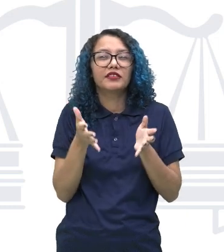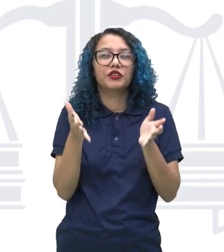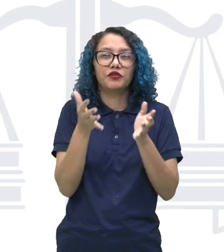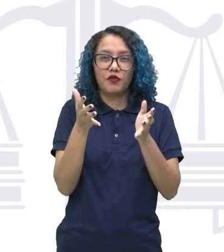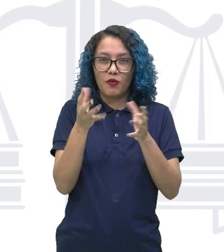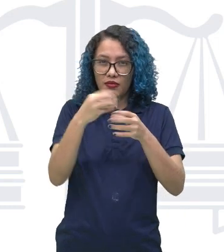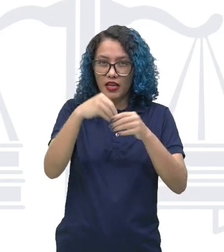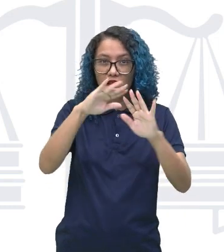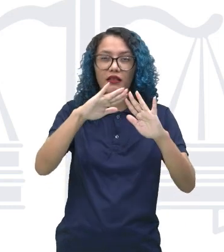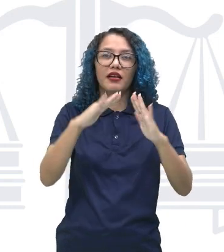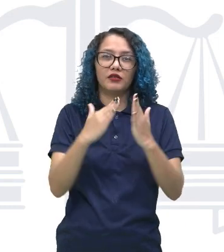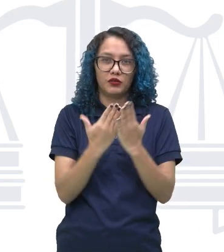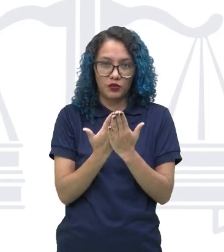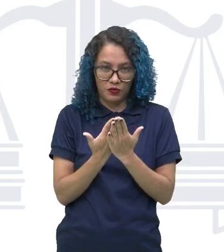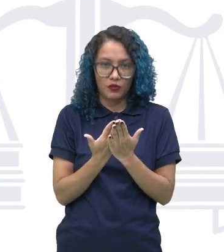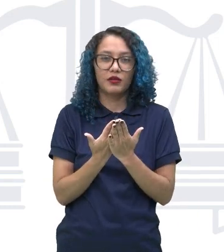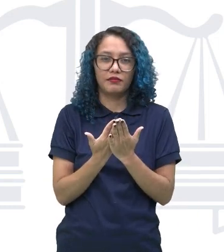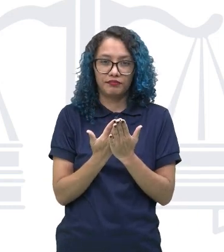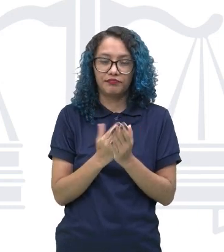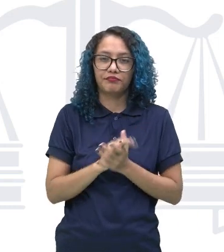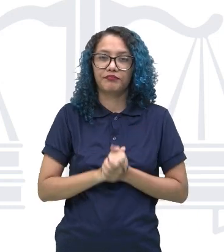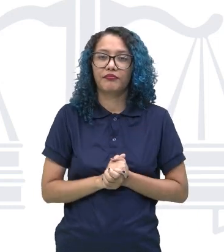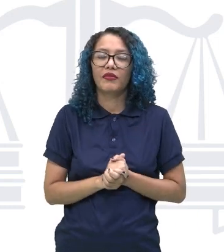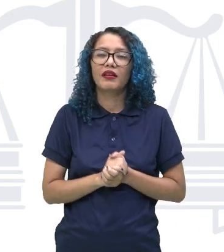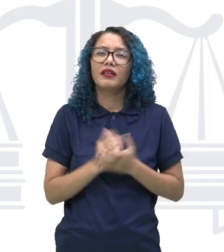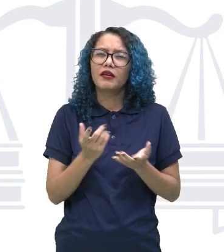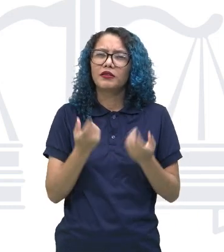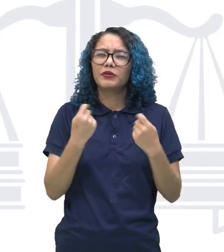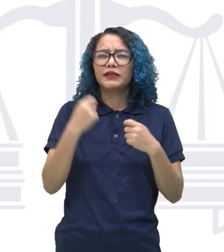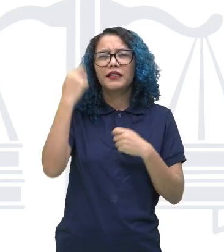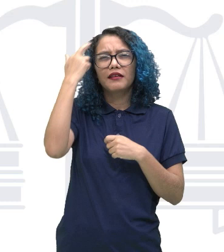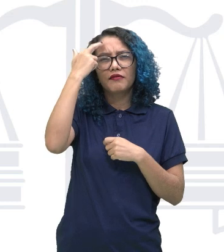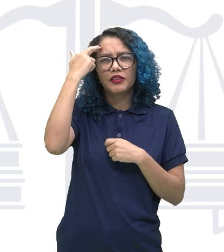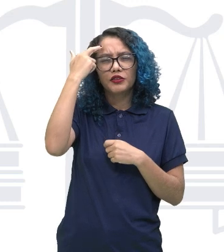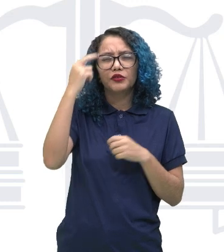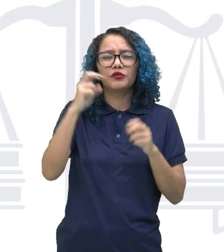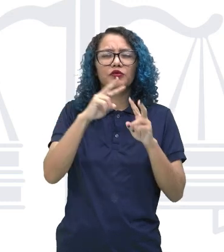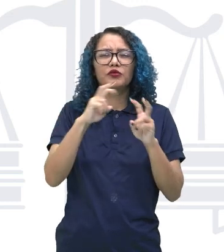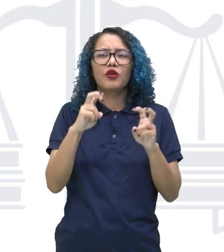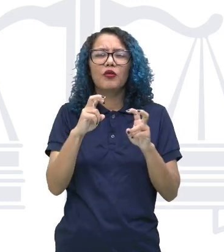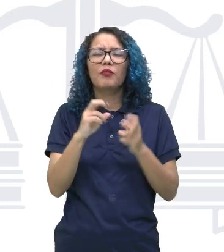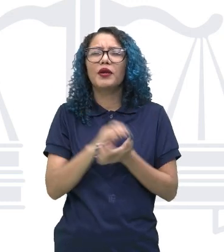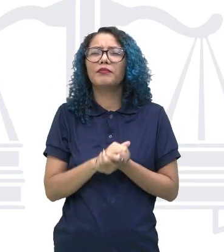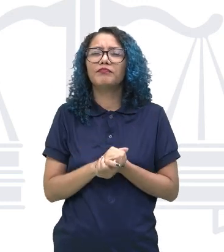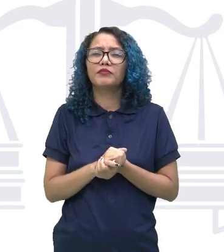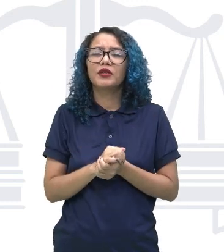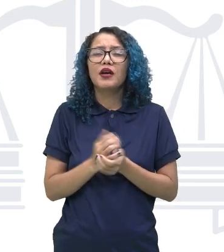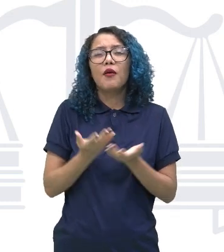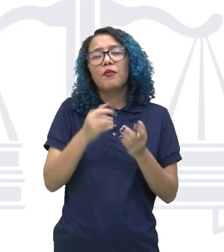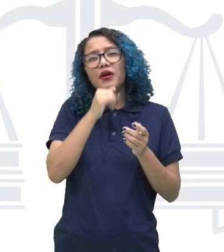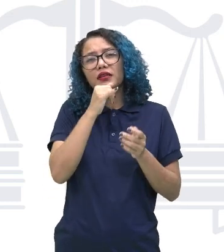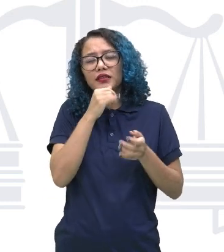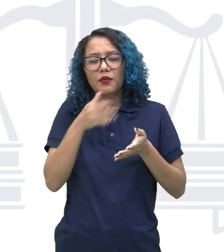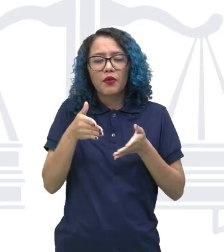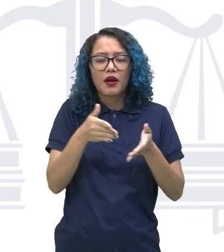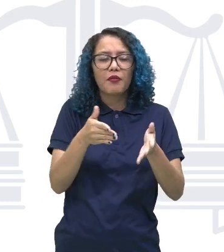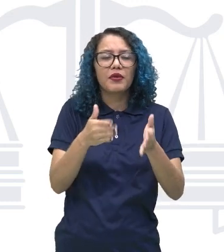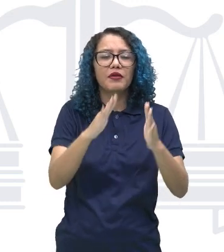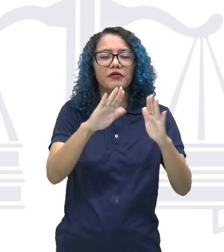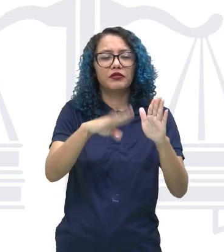Seguindo, nós vamos pensar agora como é que era, professora Kaelen, esse caminho até a escola. O que